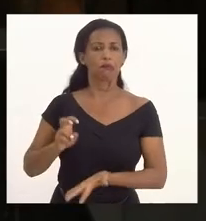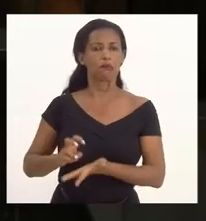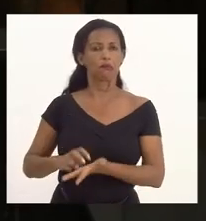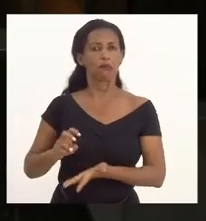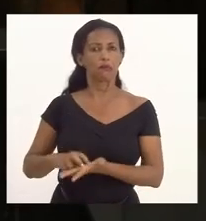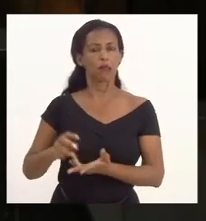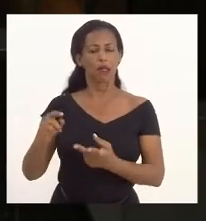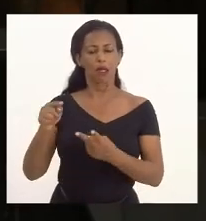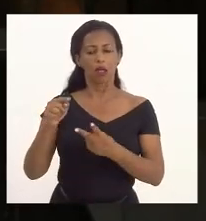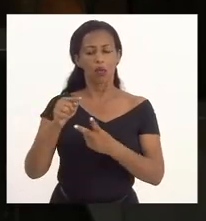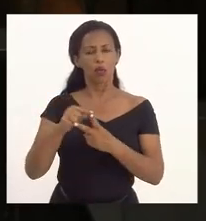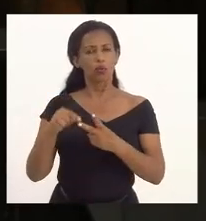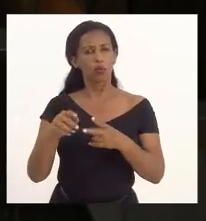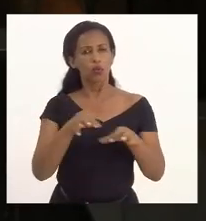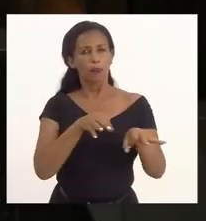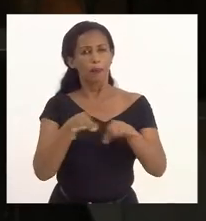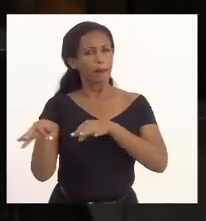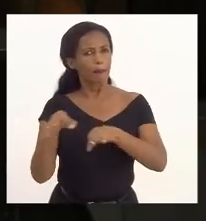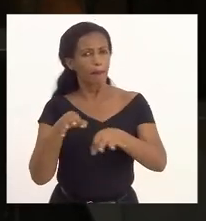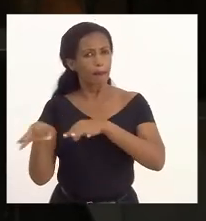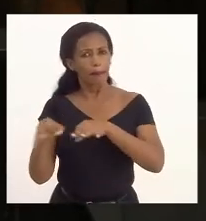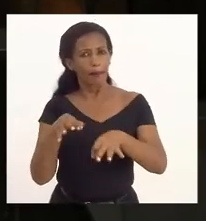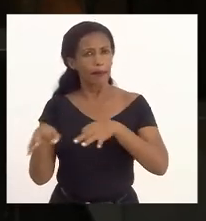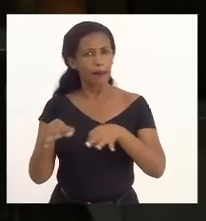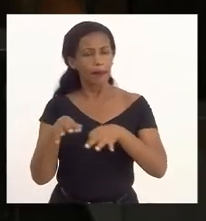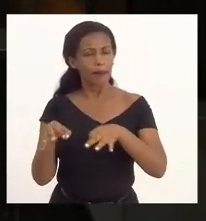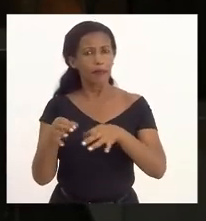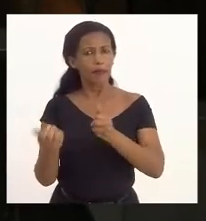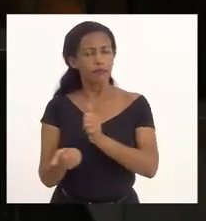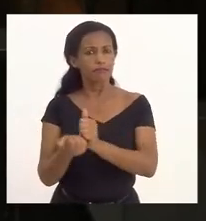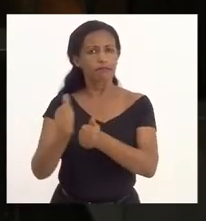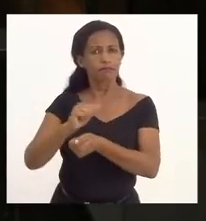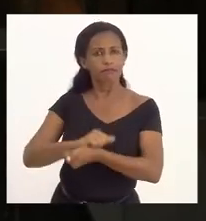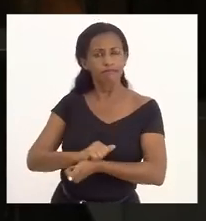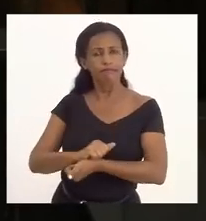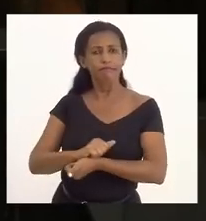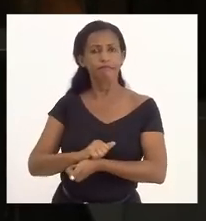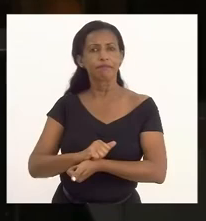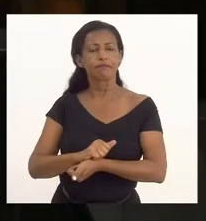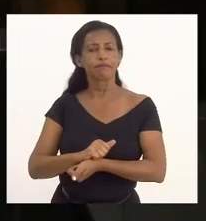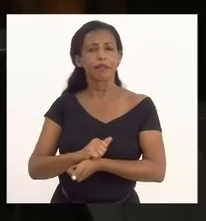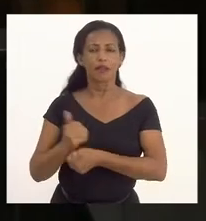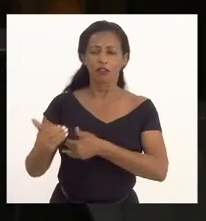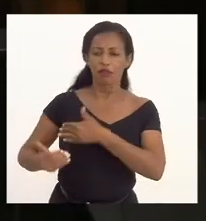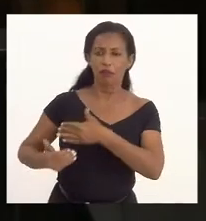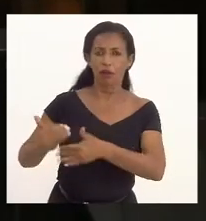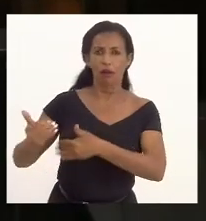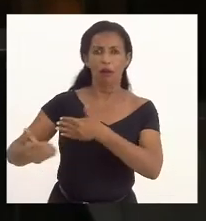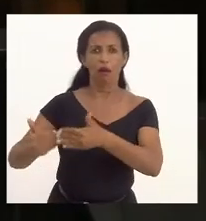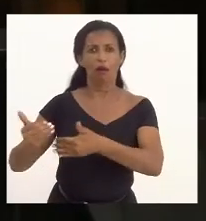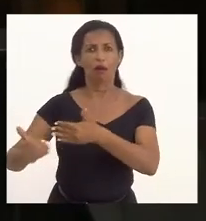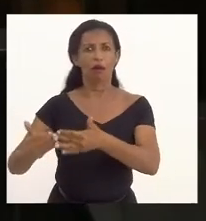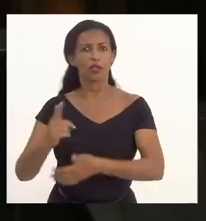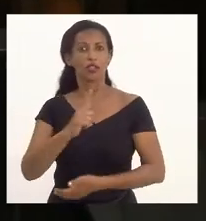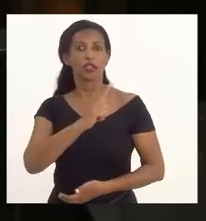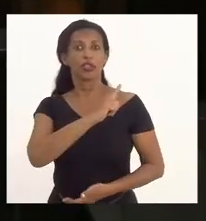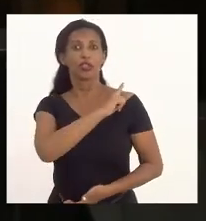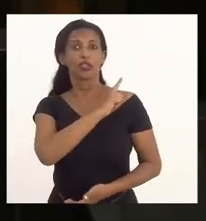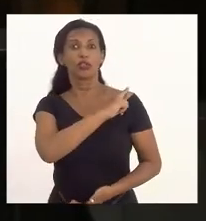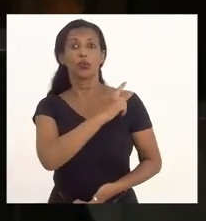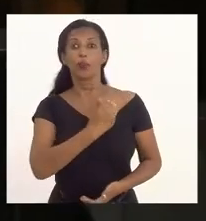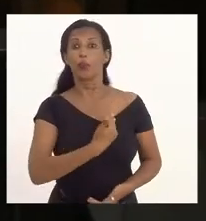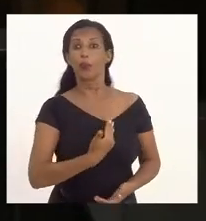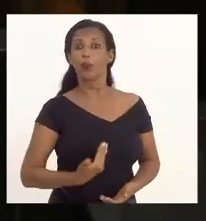os dois planos de readaptação das carreiras de gestor